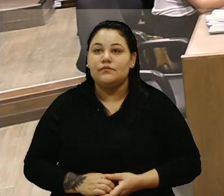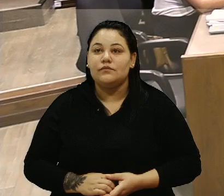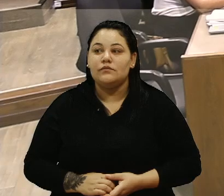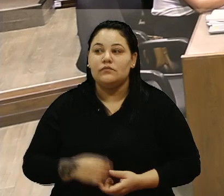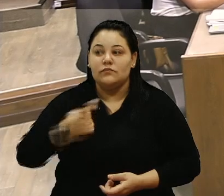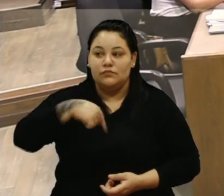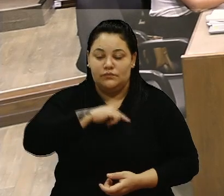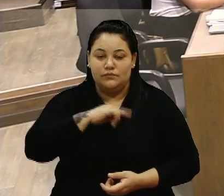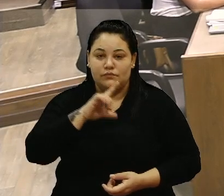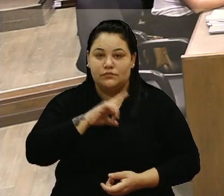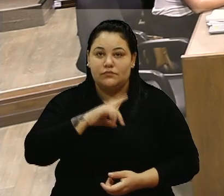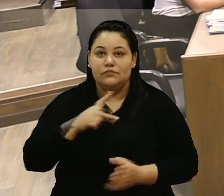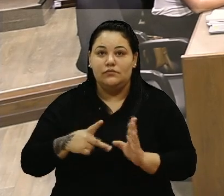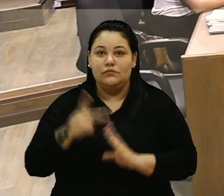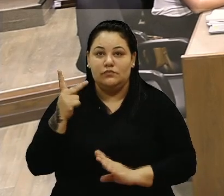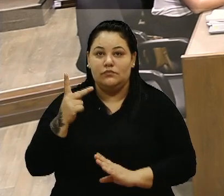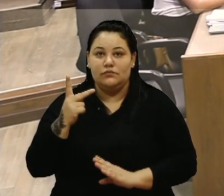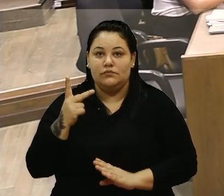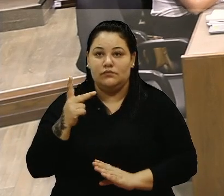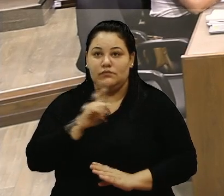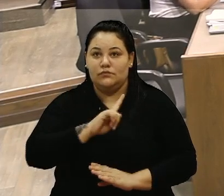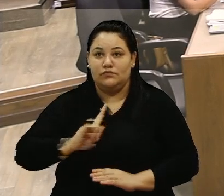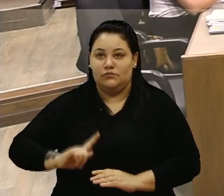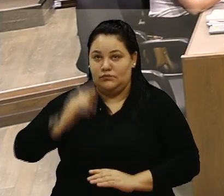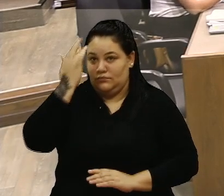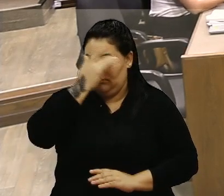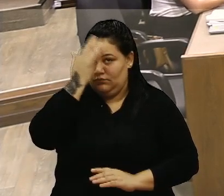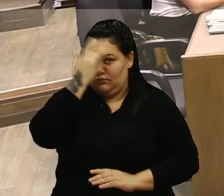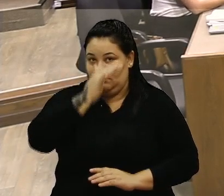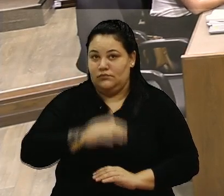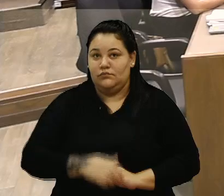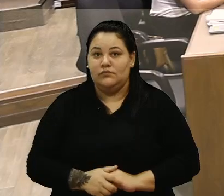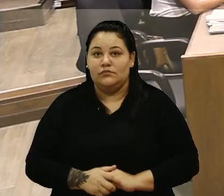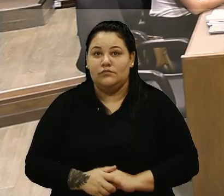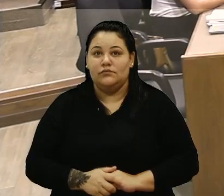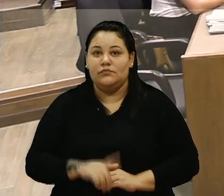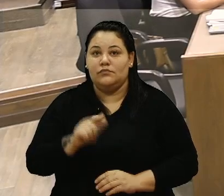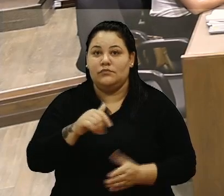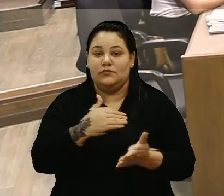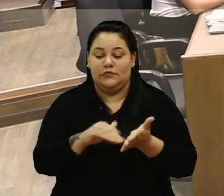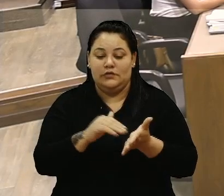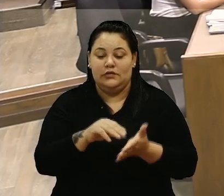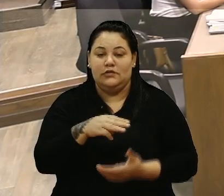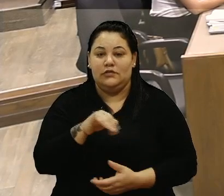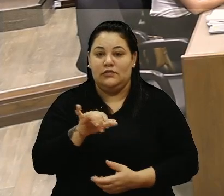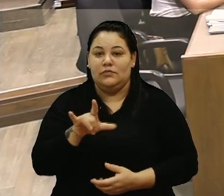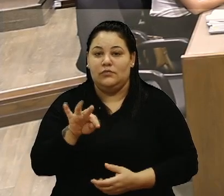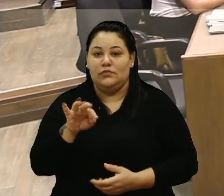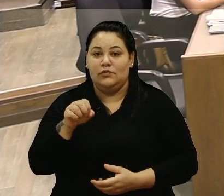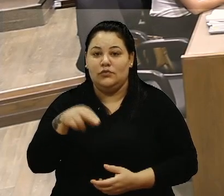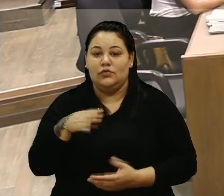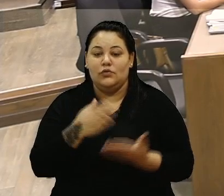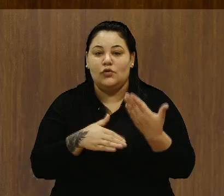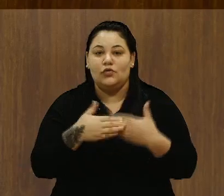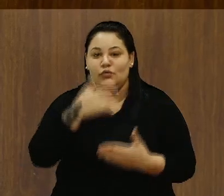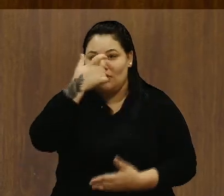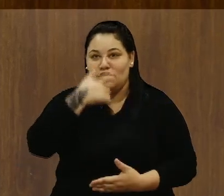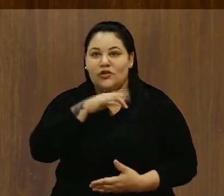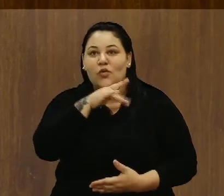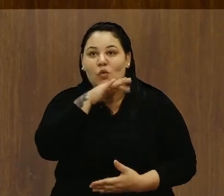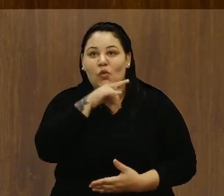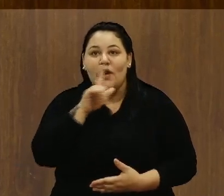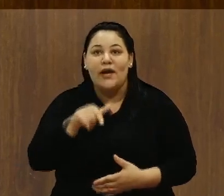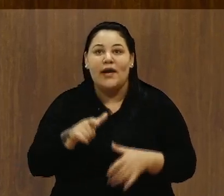segunda unanimidade no governo Adiló, vereador Rafael Bueno. E é o secretário Milton Balbinotti. Todo mundo acha ruim, é unânime. É